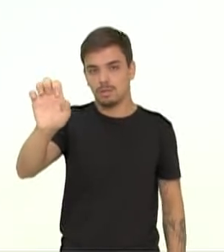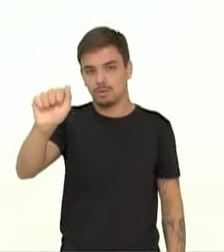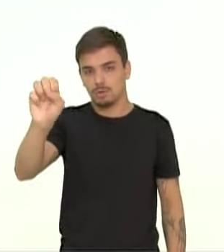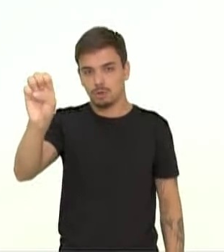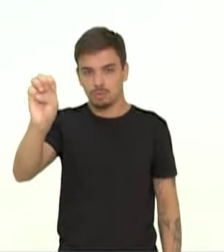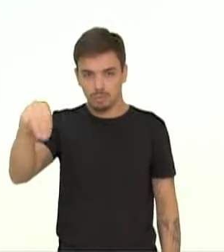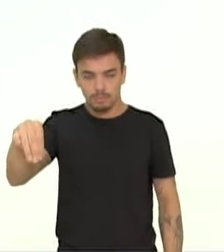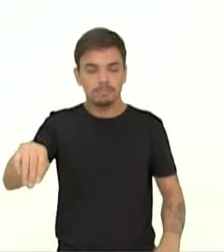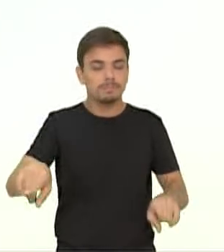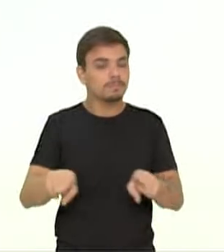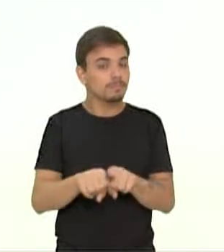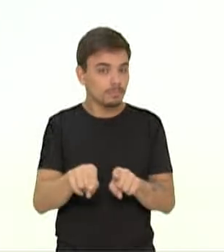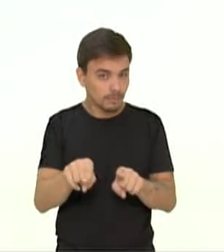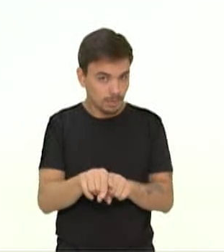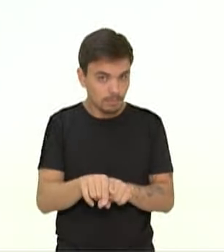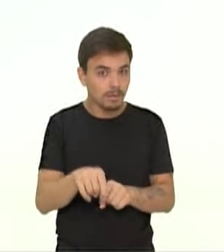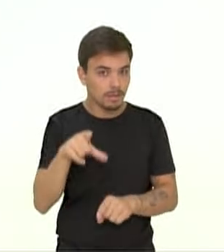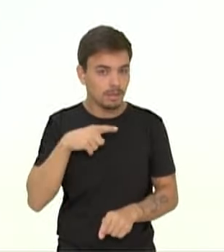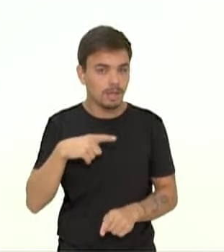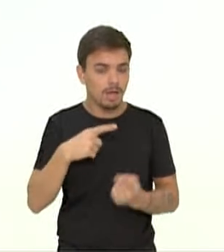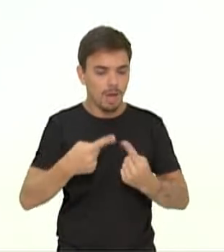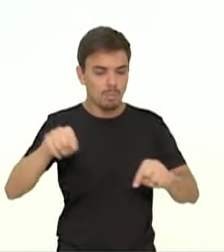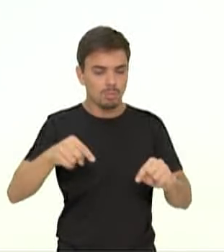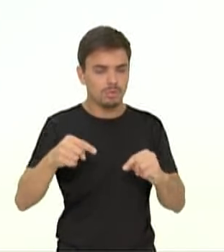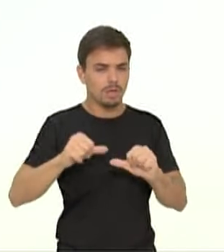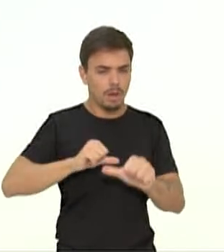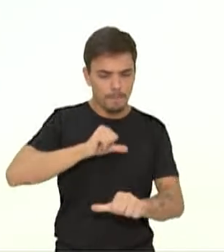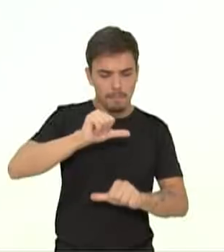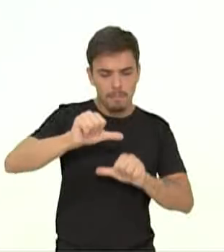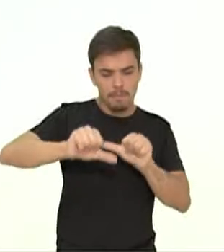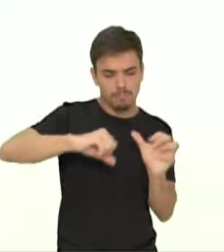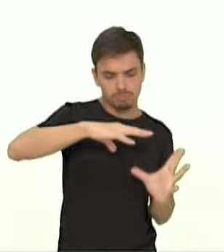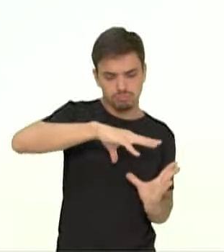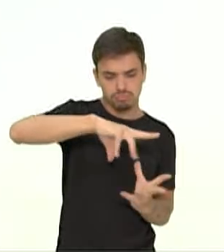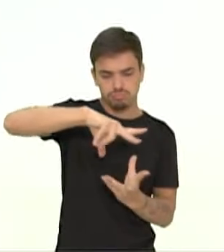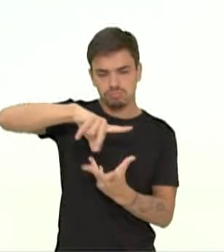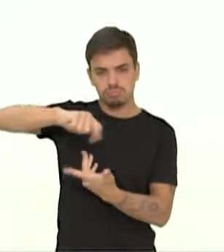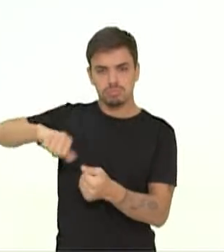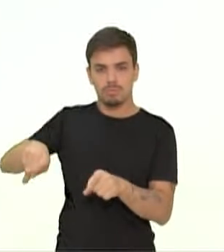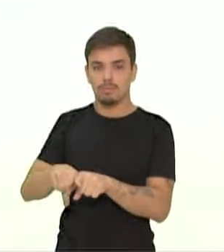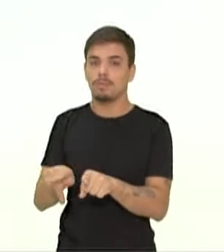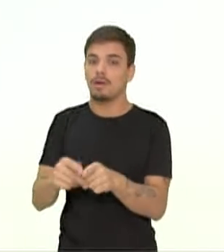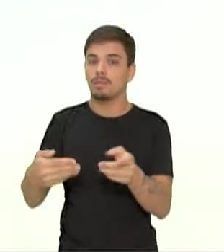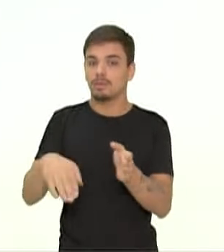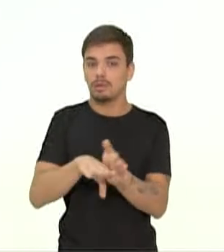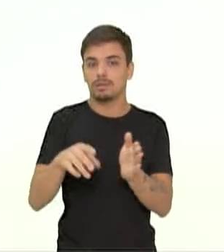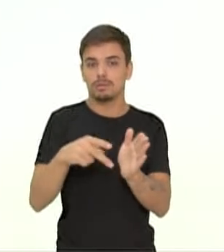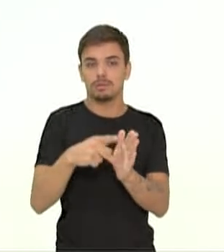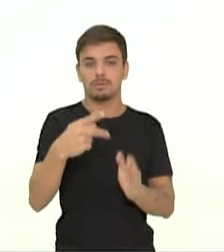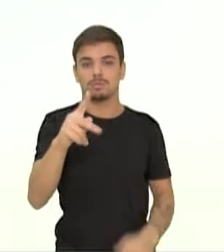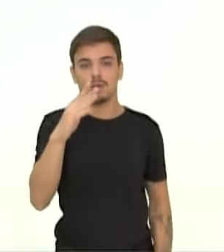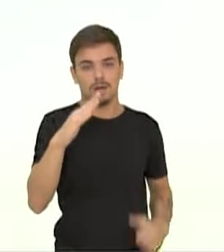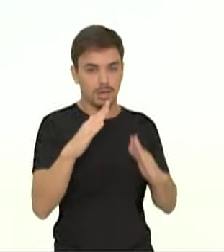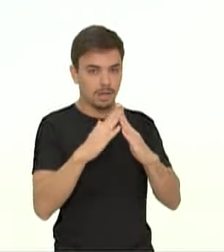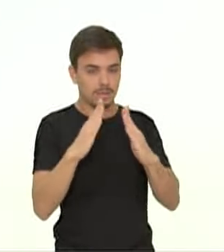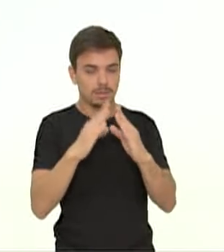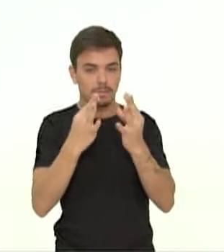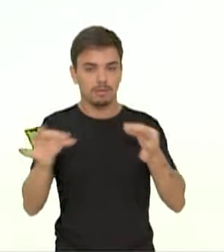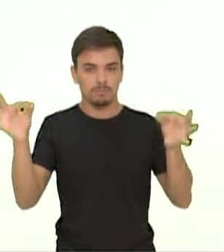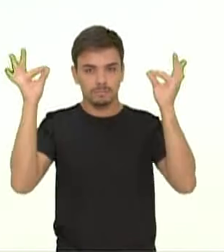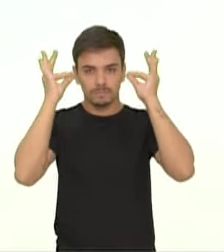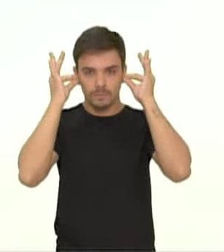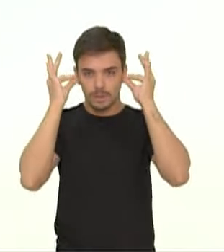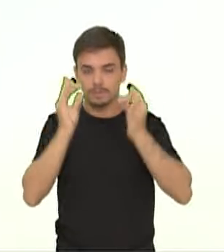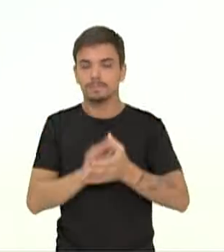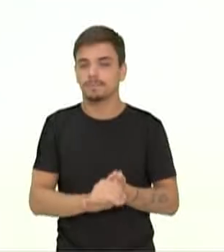é. A música atravessa cidades, países e continentes, chegando à sua casa e aos seus fones de ouvido. Então,